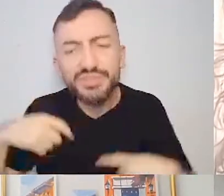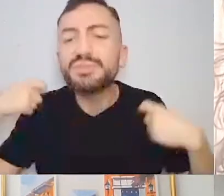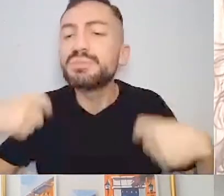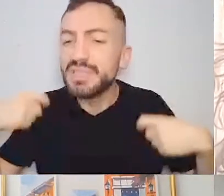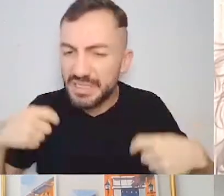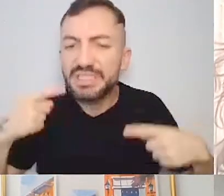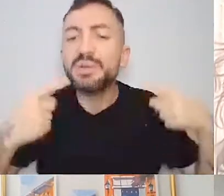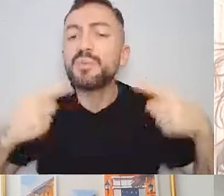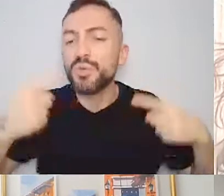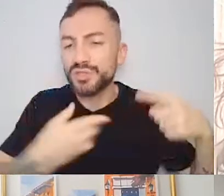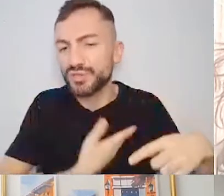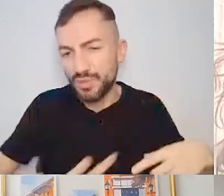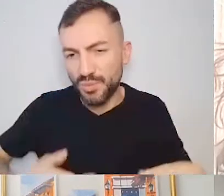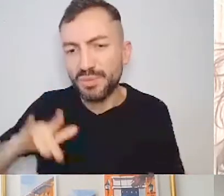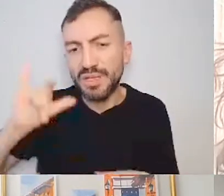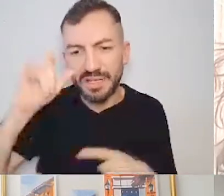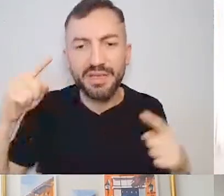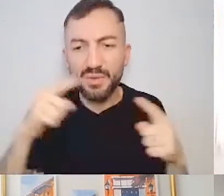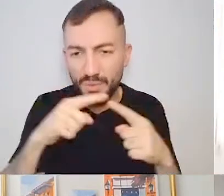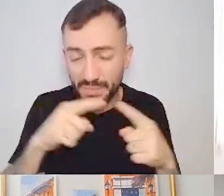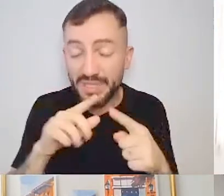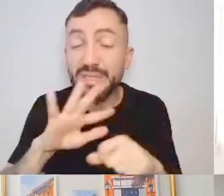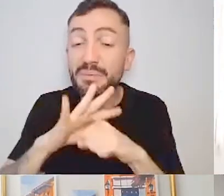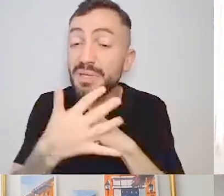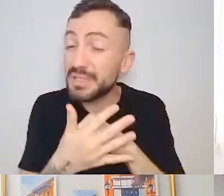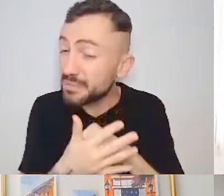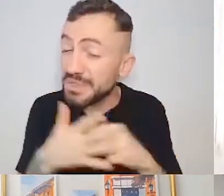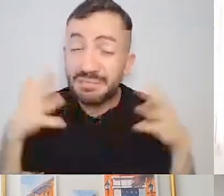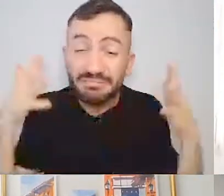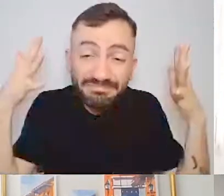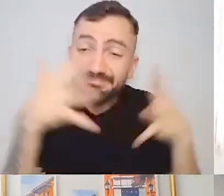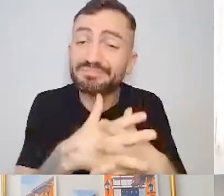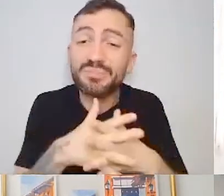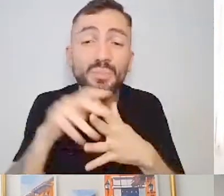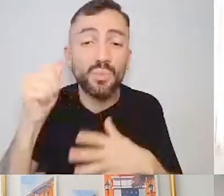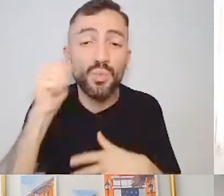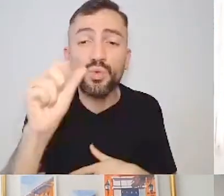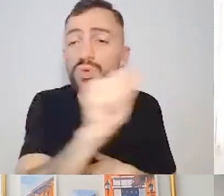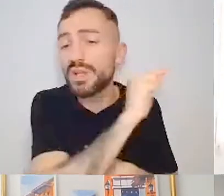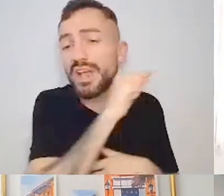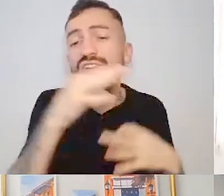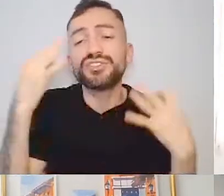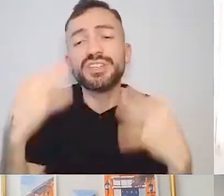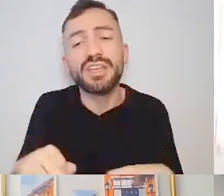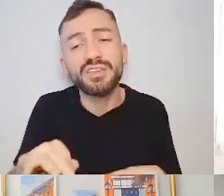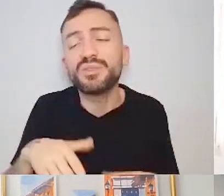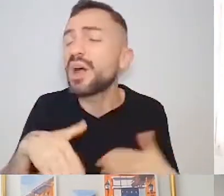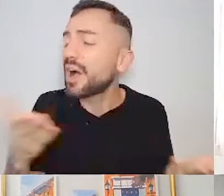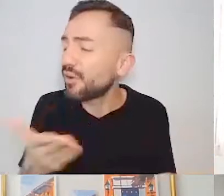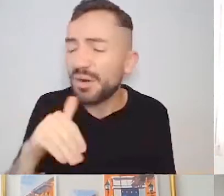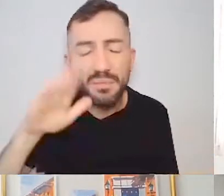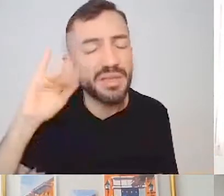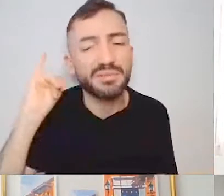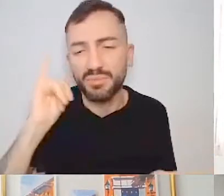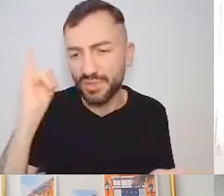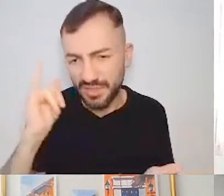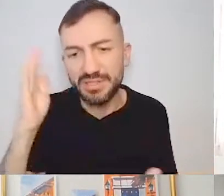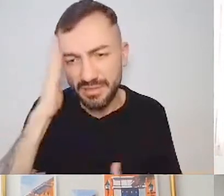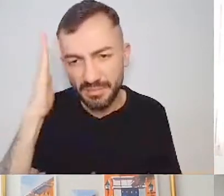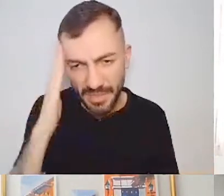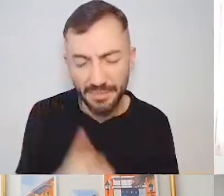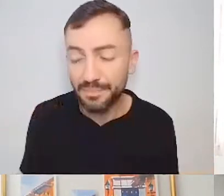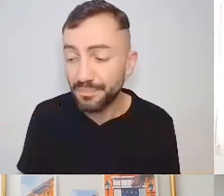atinge de forma perversa os direitos das mulheres, ainda mais então importante esse debate nesse momento. Também